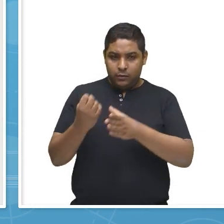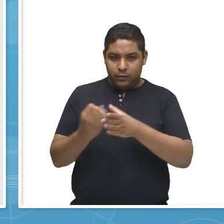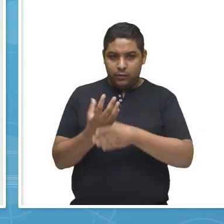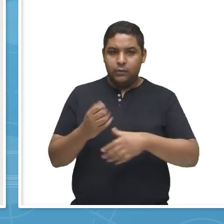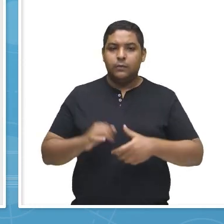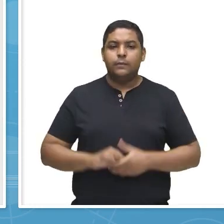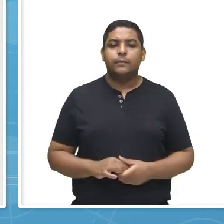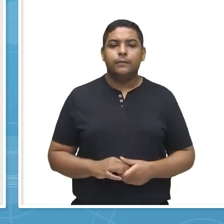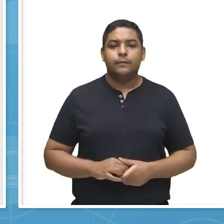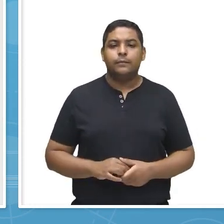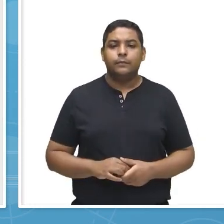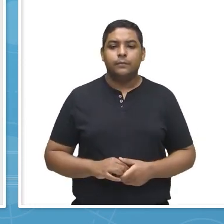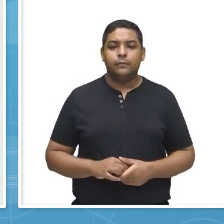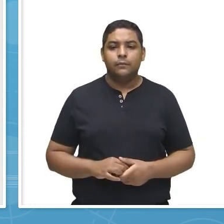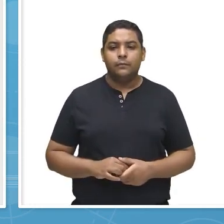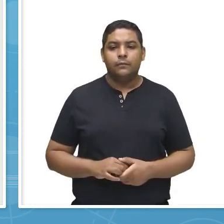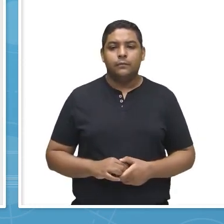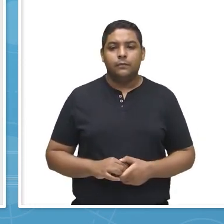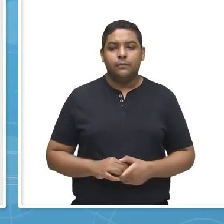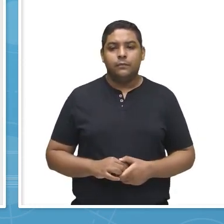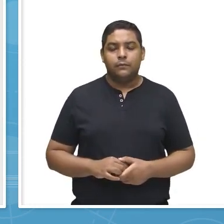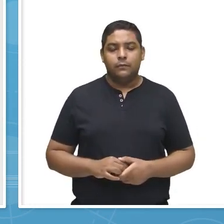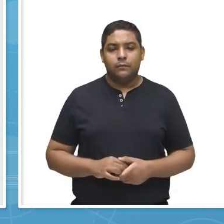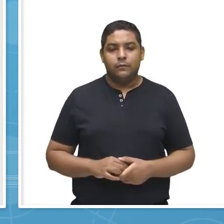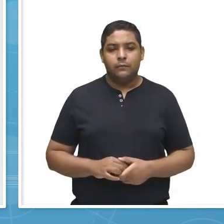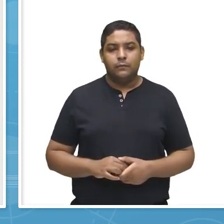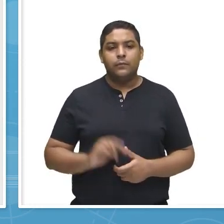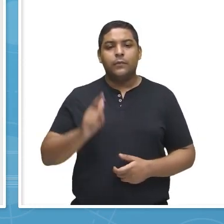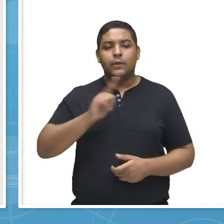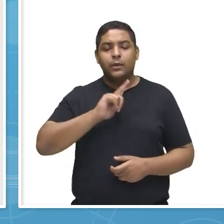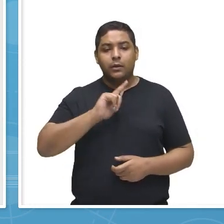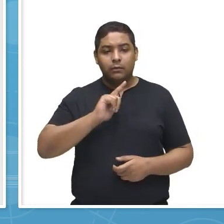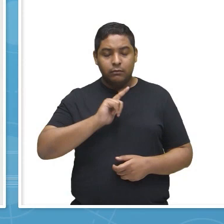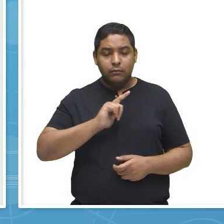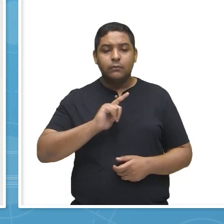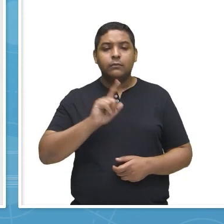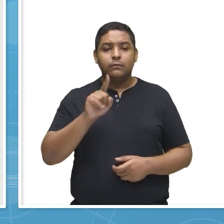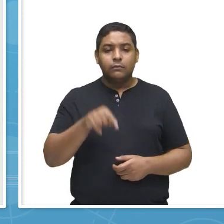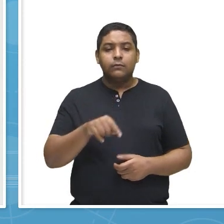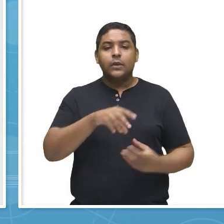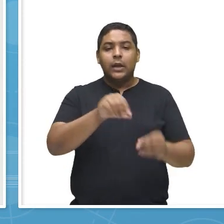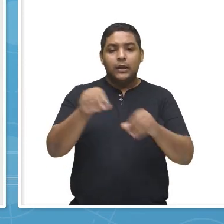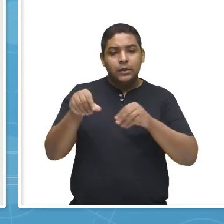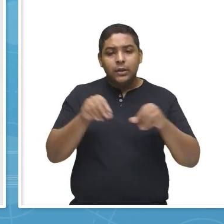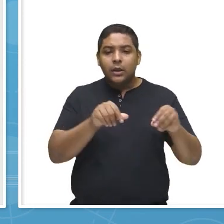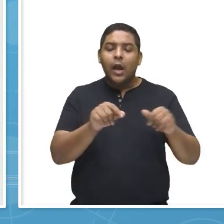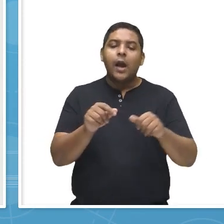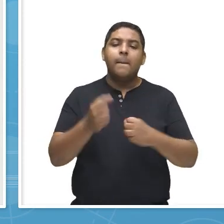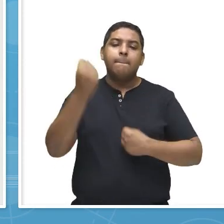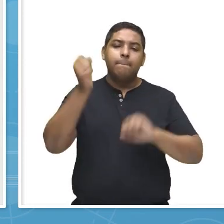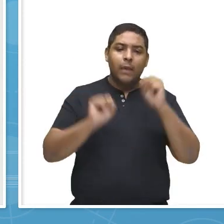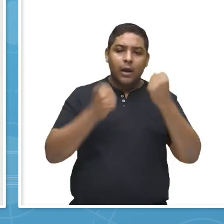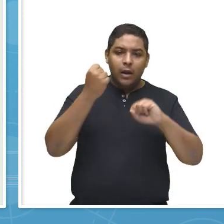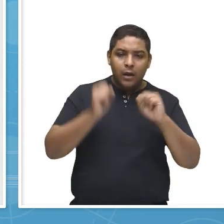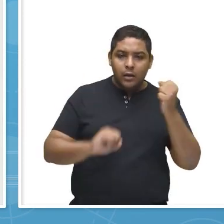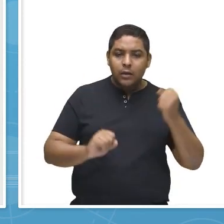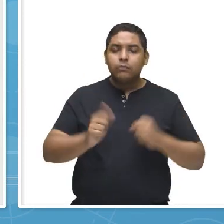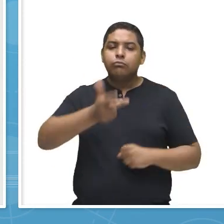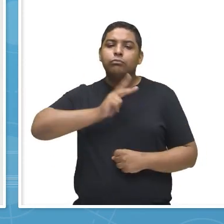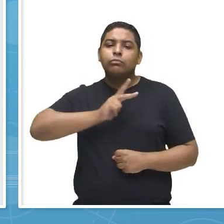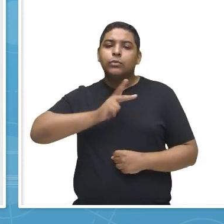produção, né? Que eram as terras, os equipamentos que pertenciam aos donos, né?